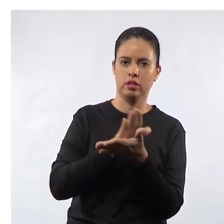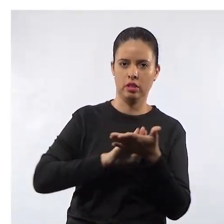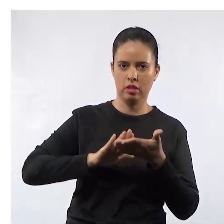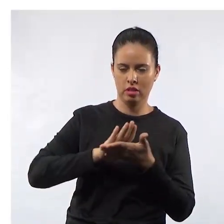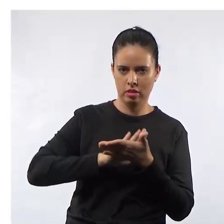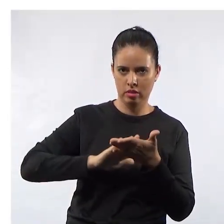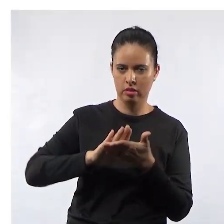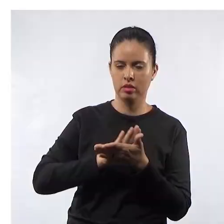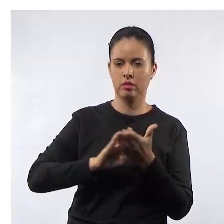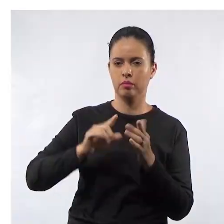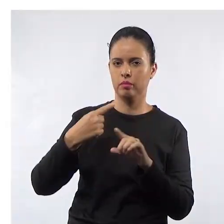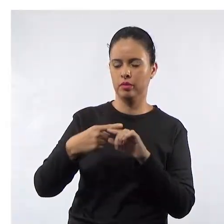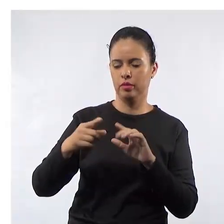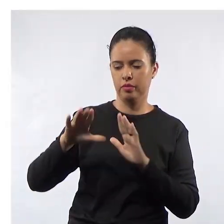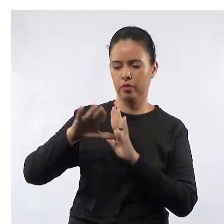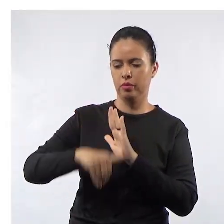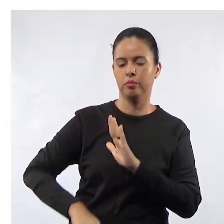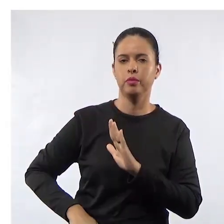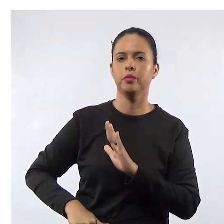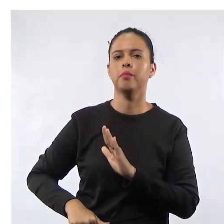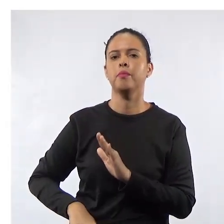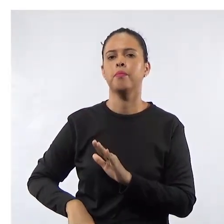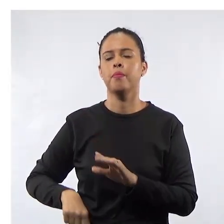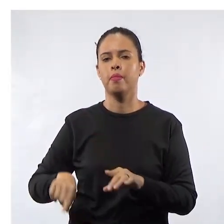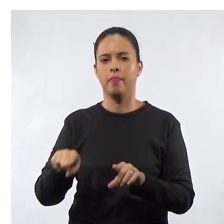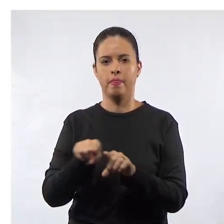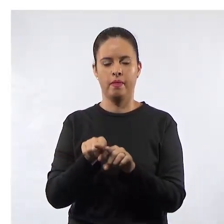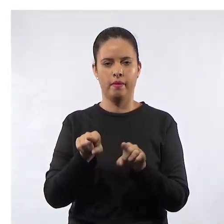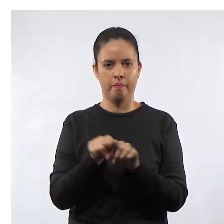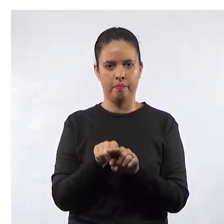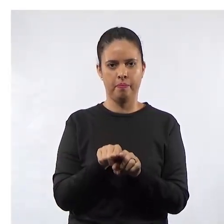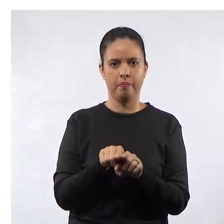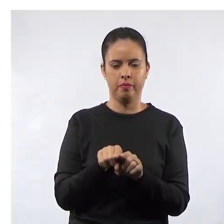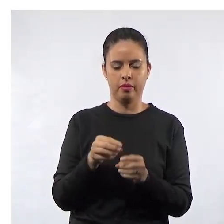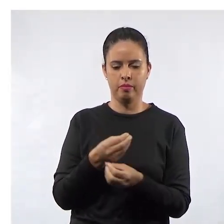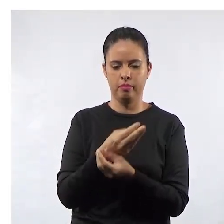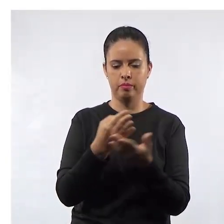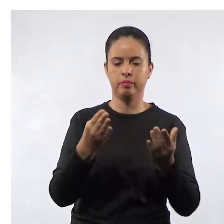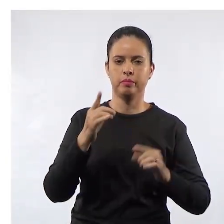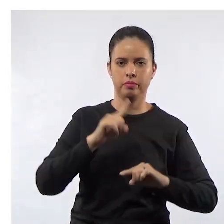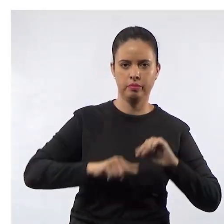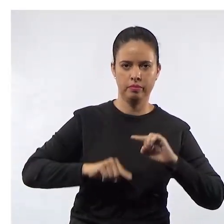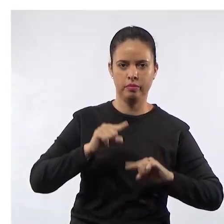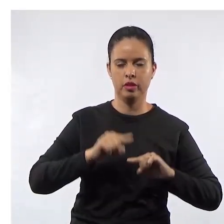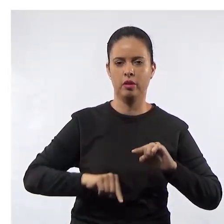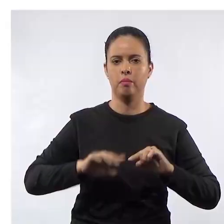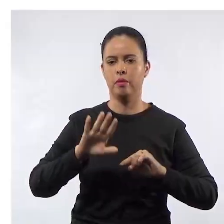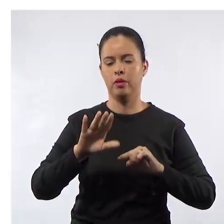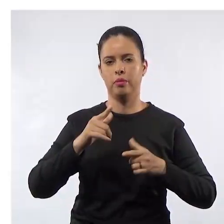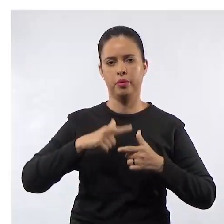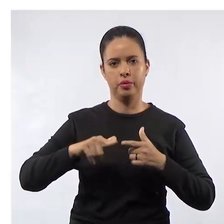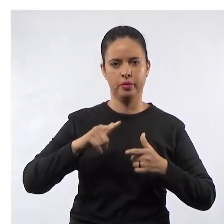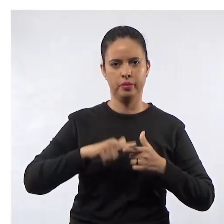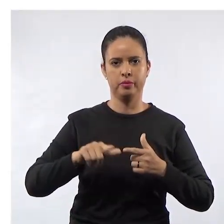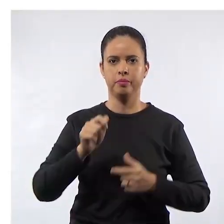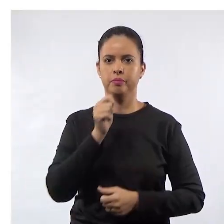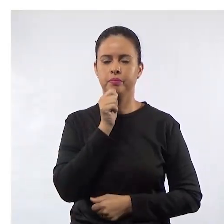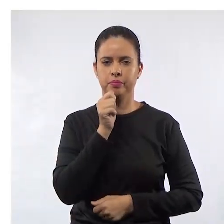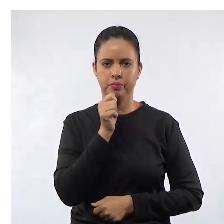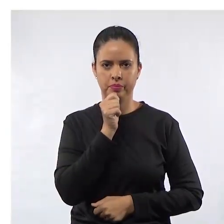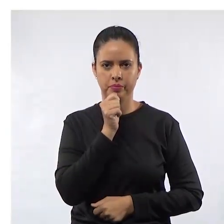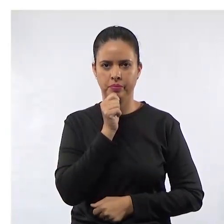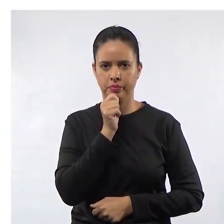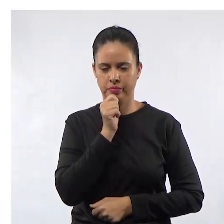porque a carga foi roubada, então ele não vai responder, né? Que embora haja colocado o produto no mercado, o defeito não existe, lógico,